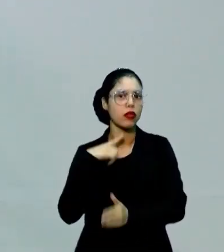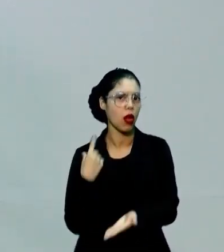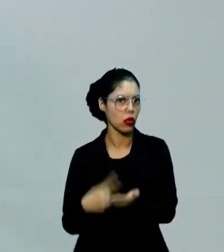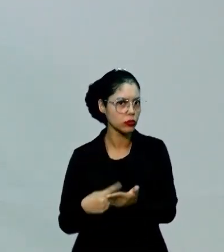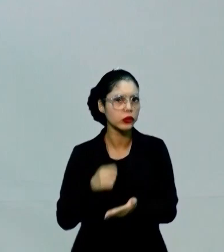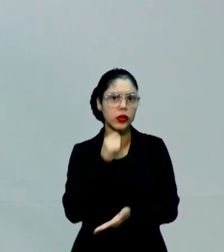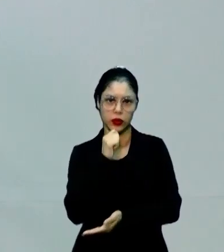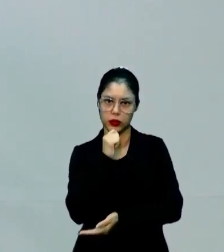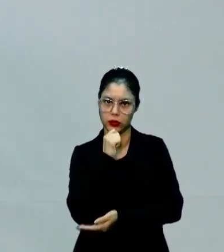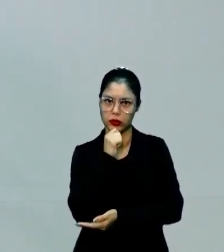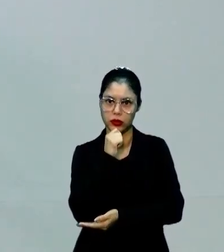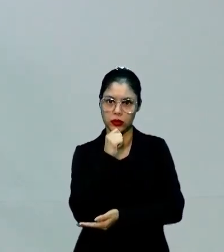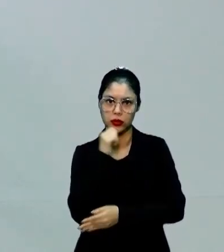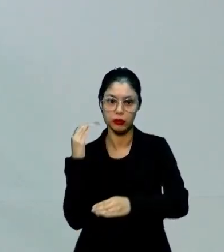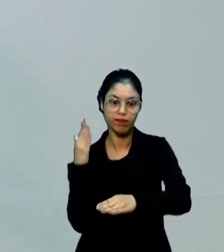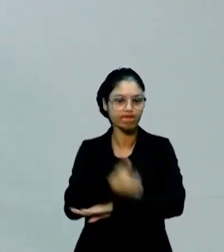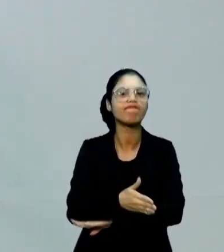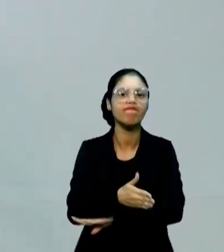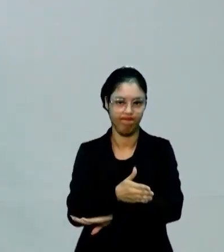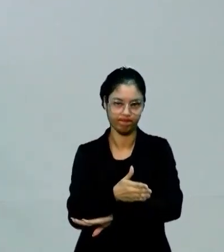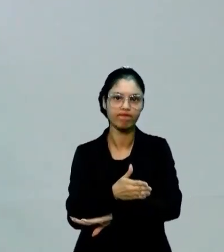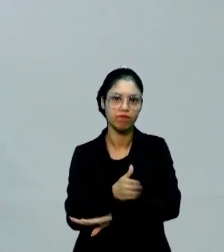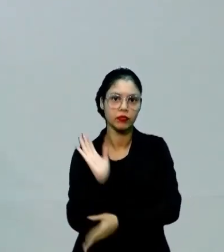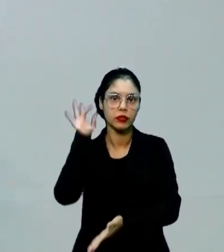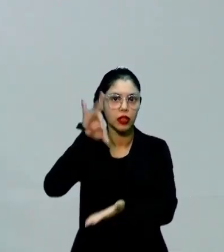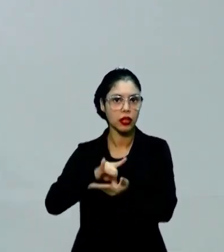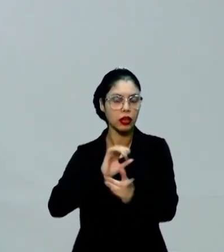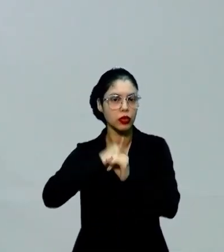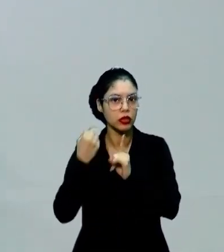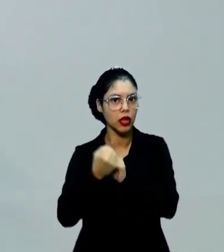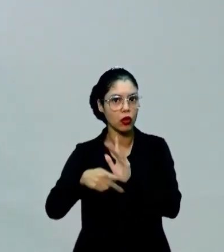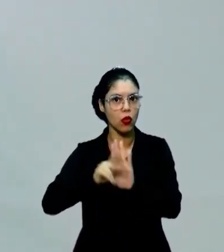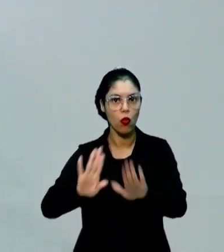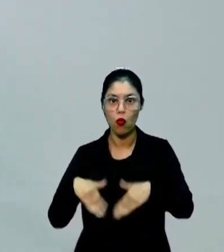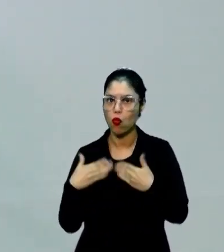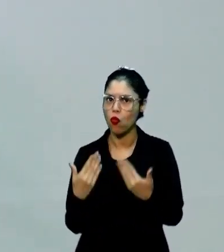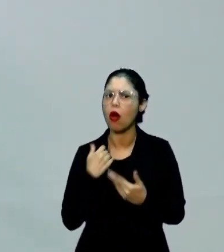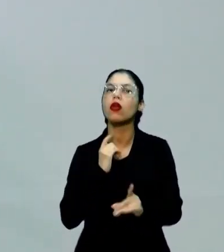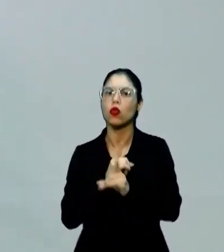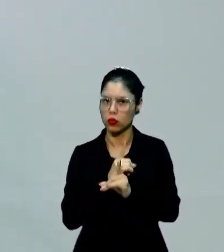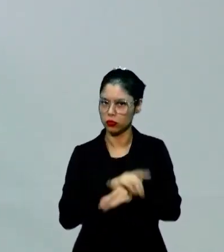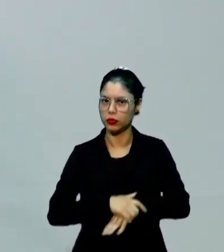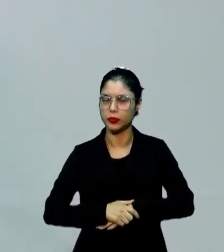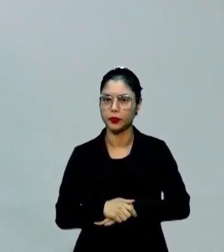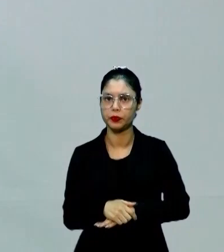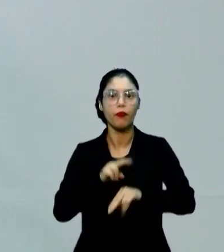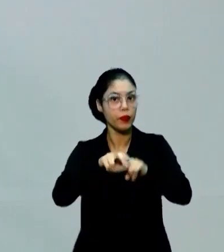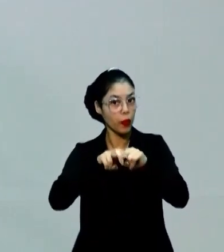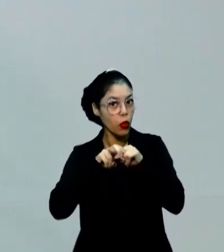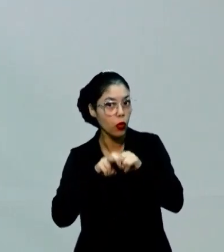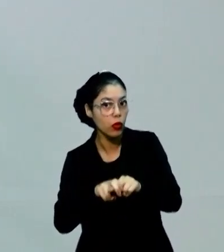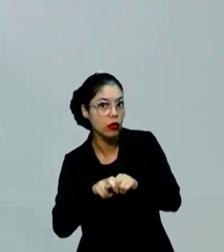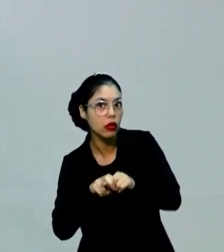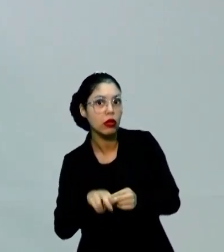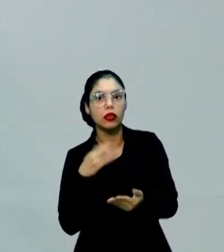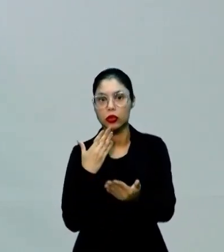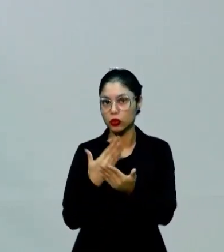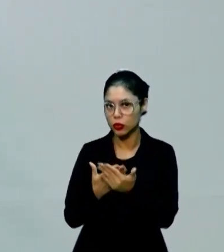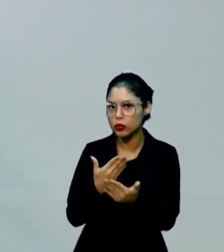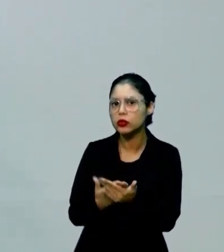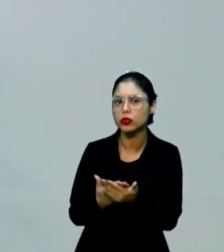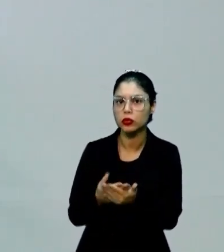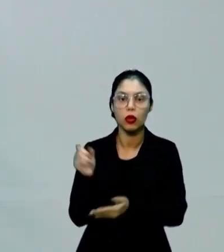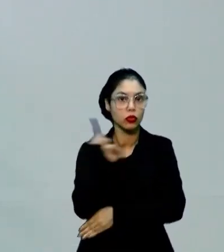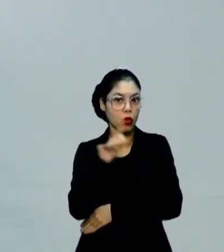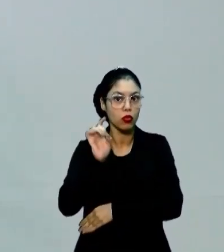condições de intervir na realidade social no qual ela se encontra. Por isso que os estudos, não